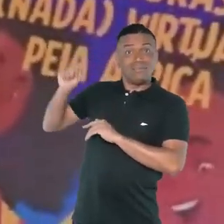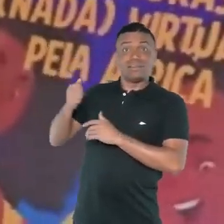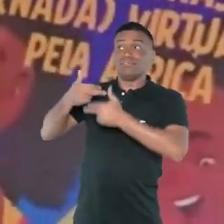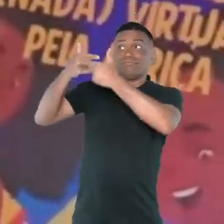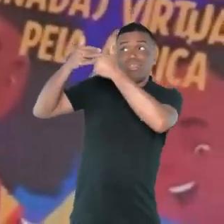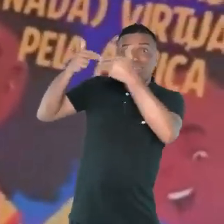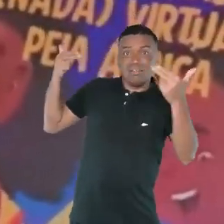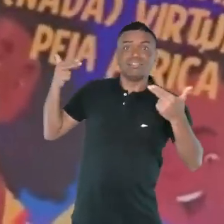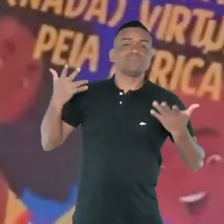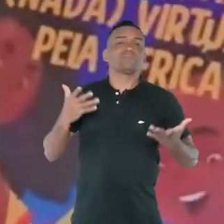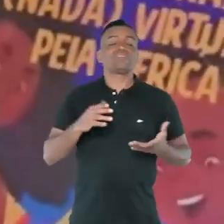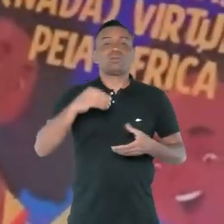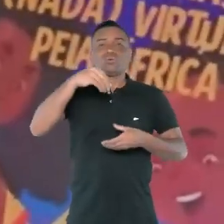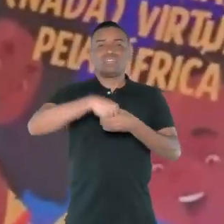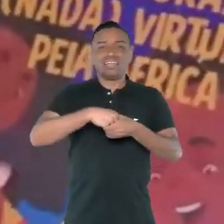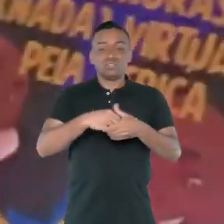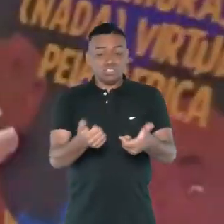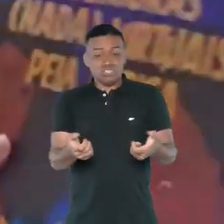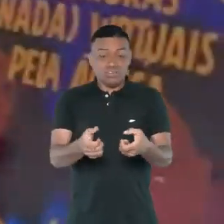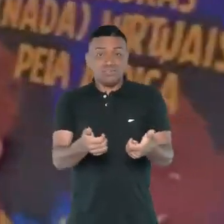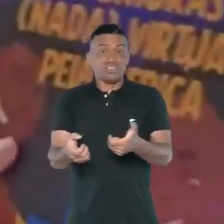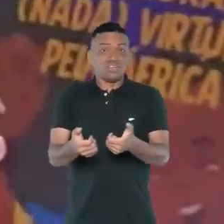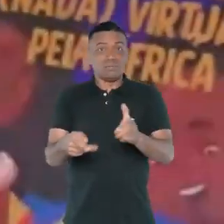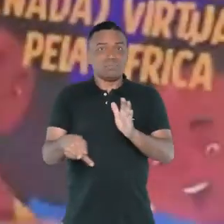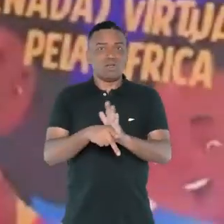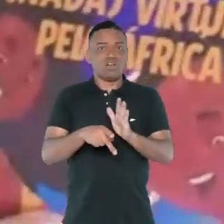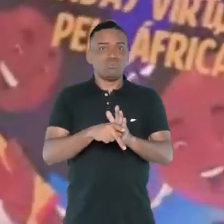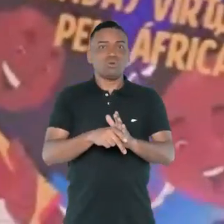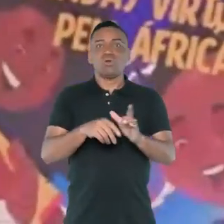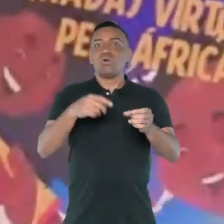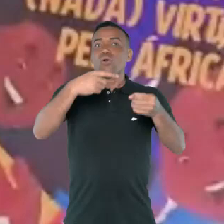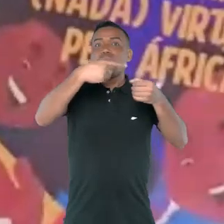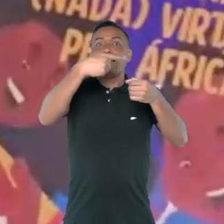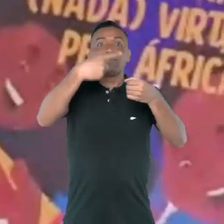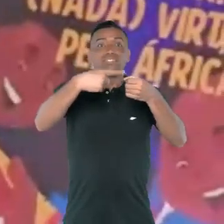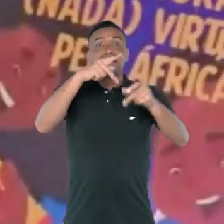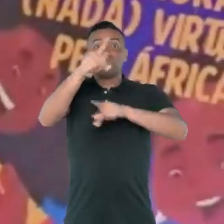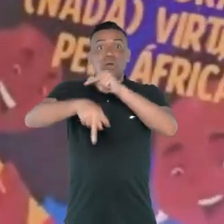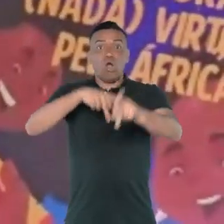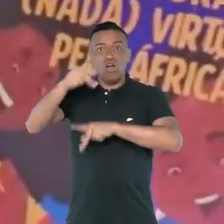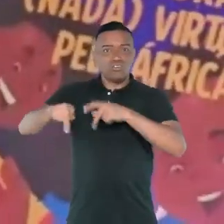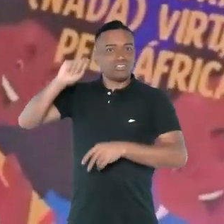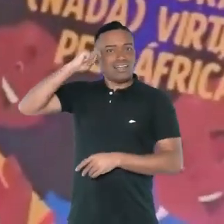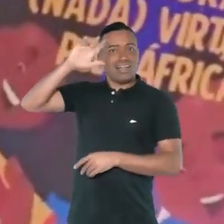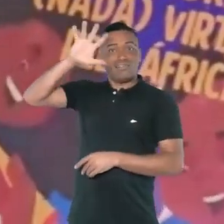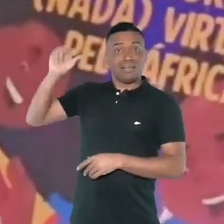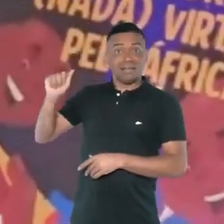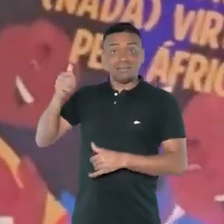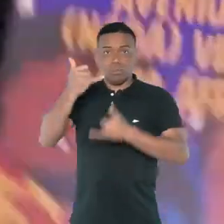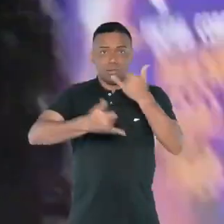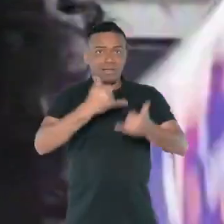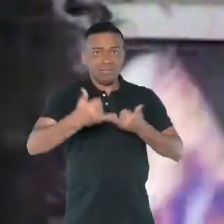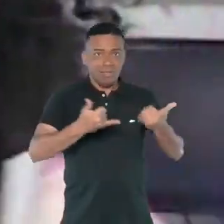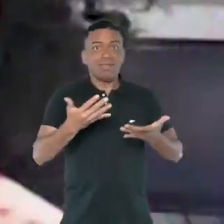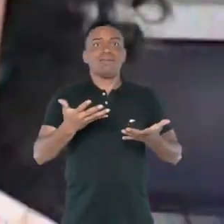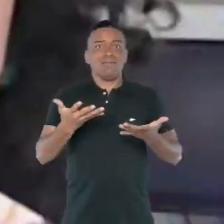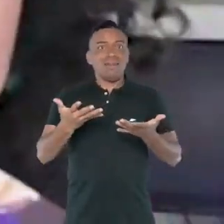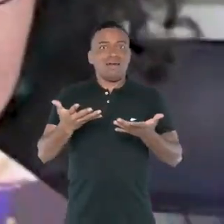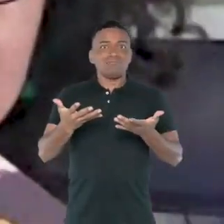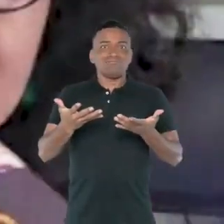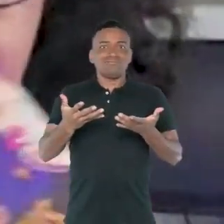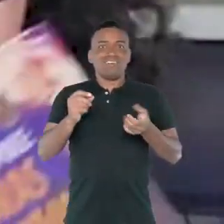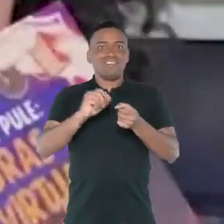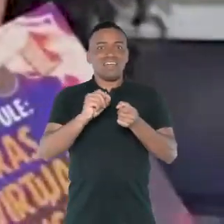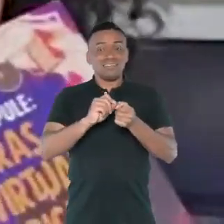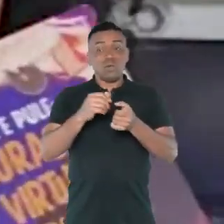Continente Diverso, ele é a base desse projeto. Então, são 2 irmãos que caem dentro de um videogame sobre civilizações africanas. Então, a